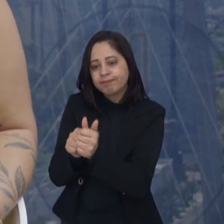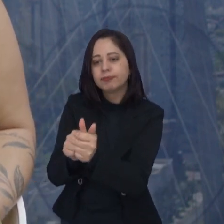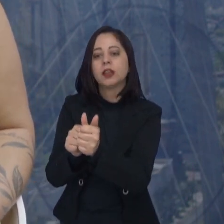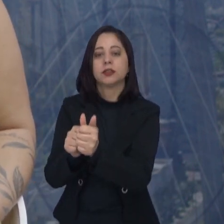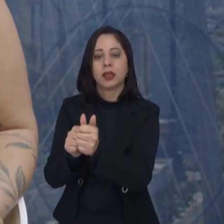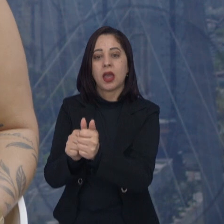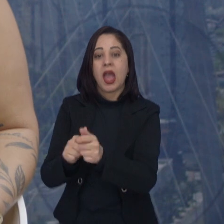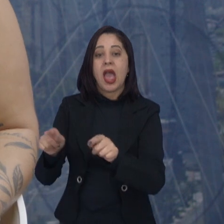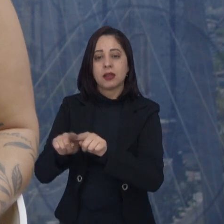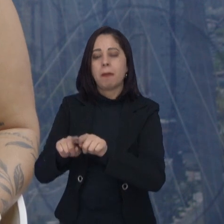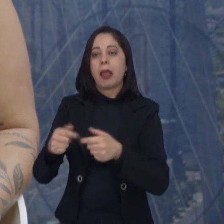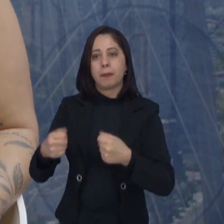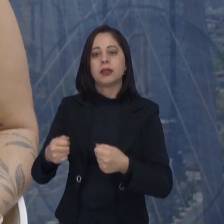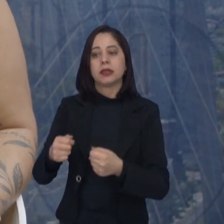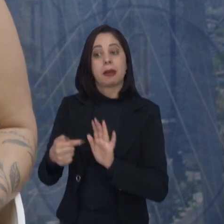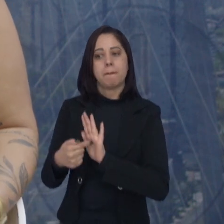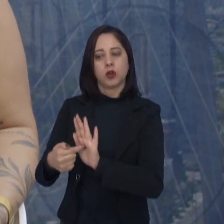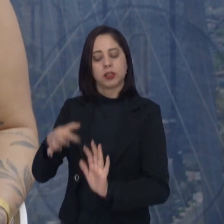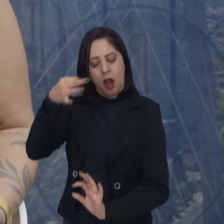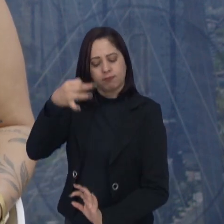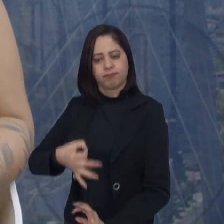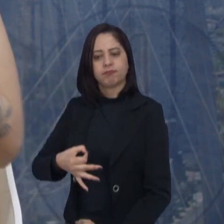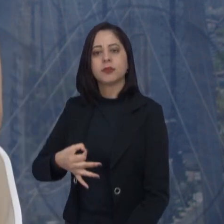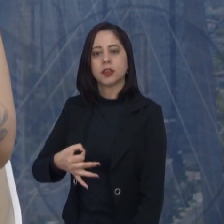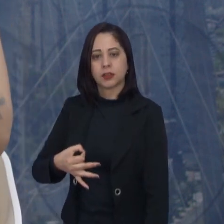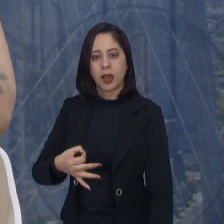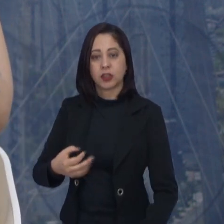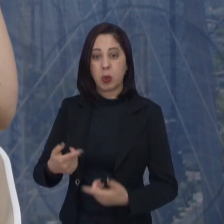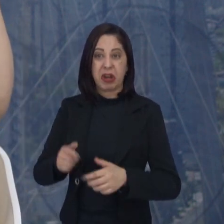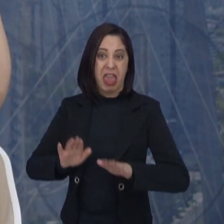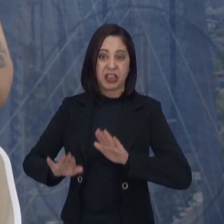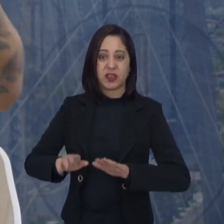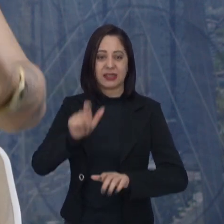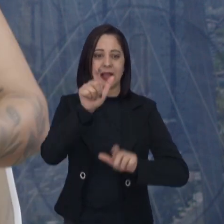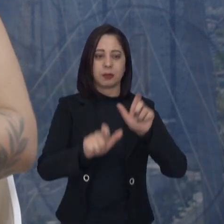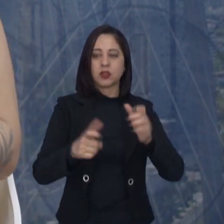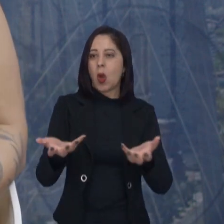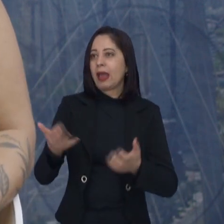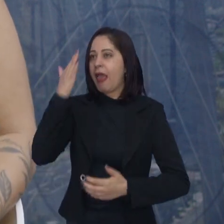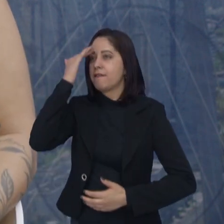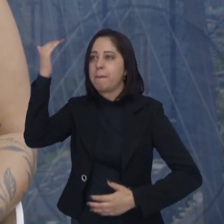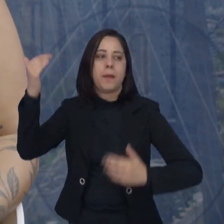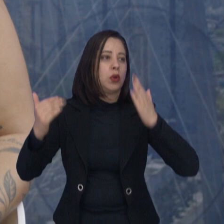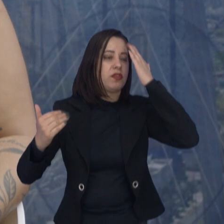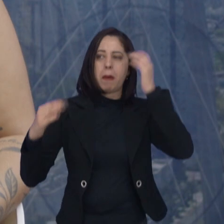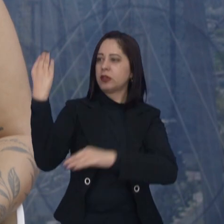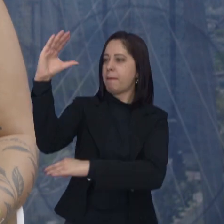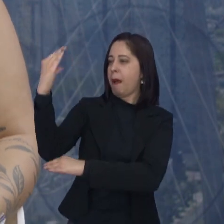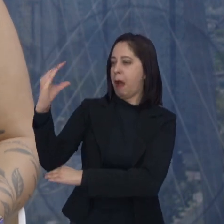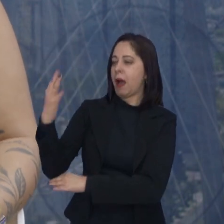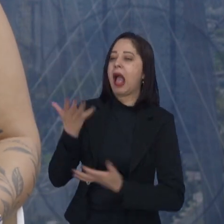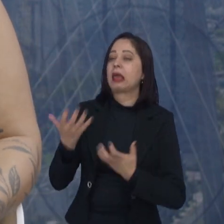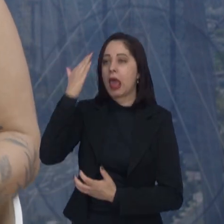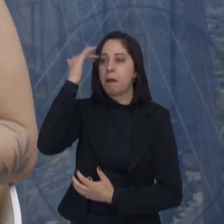a sua credibilidade. Eu acho que hoje as pessoas acabam ficando muito com essa questão da vaidade, ela quer fazer publicidade, ela quer produzir conteúdo, ela quer